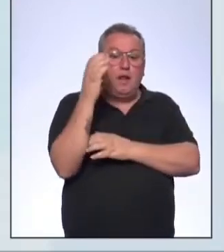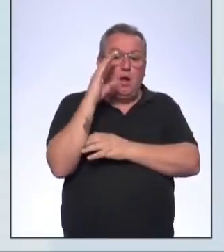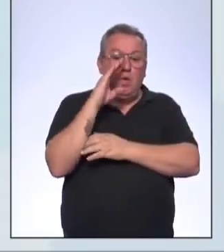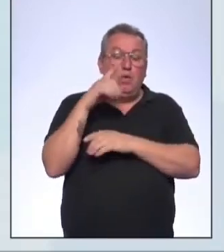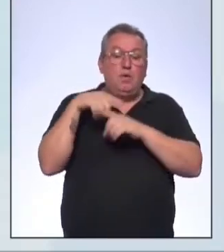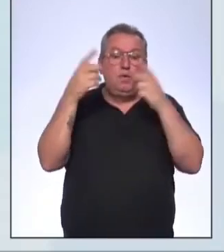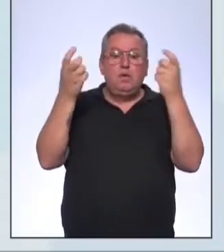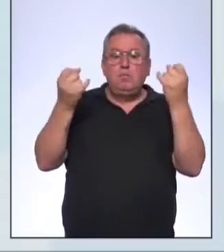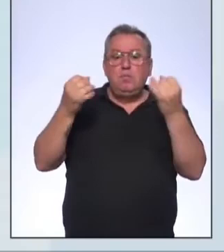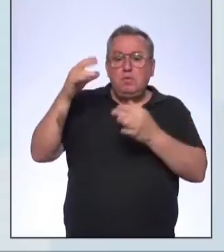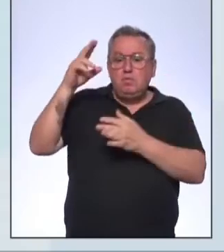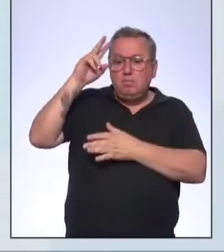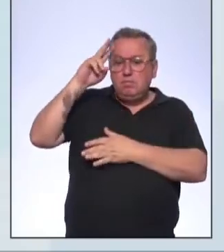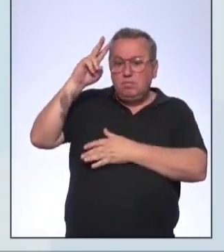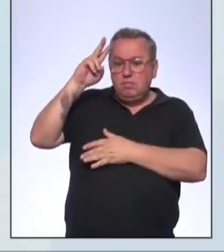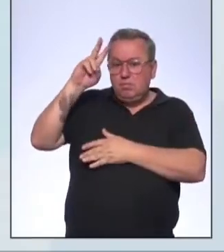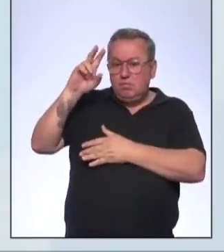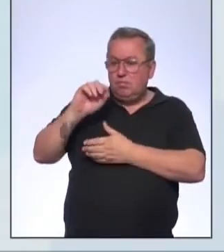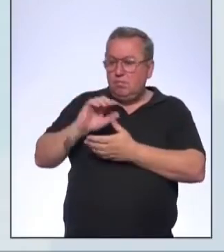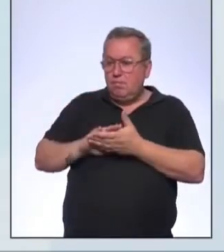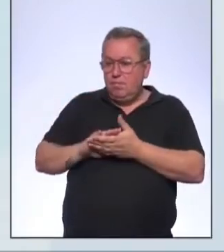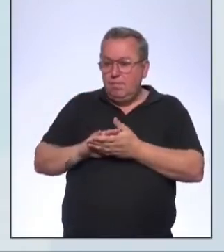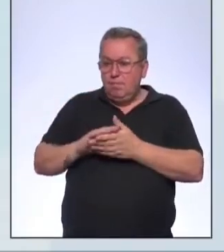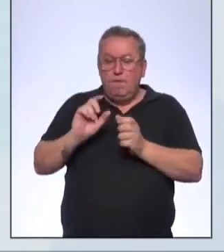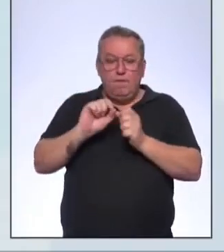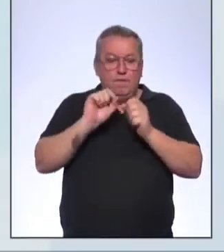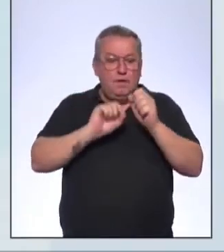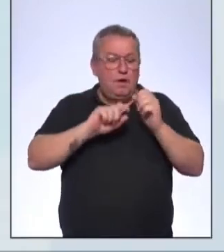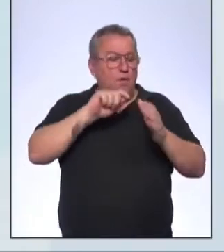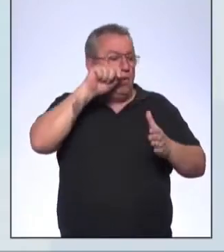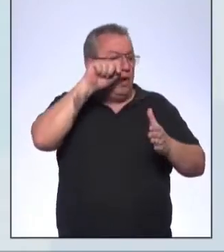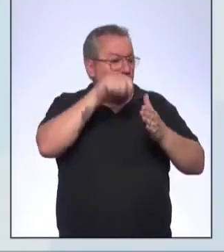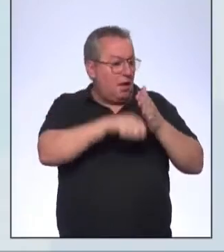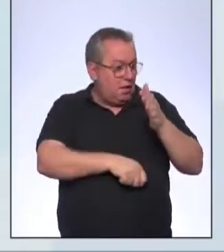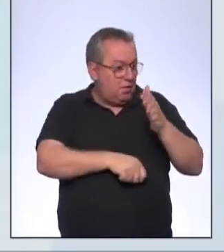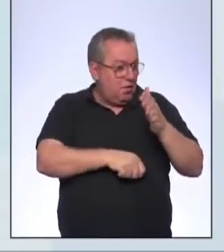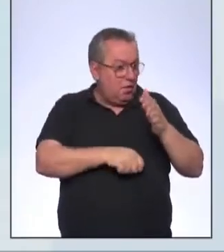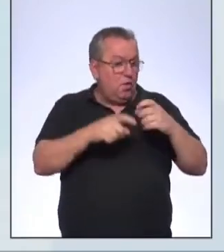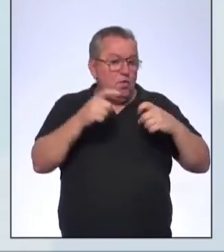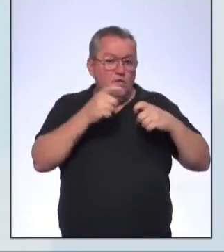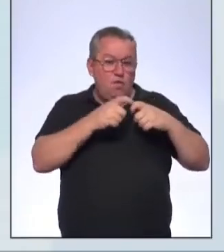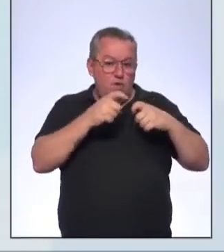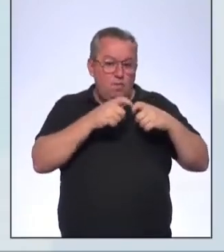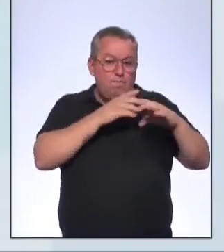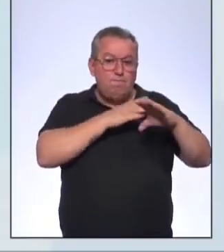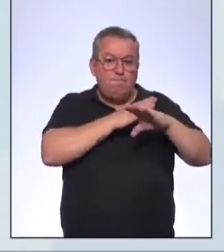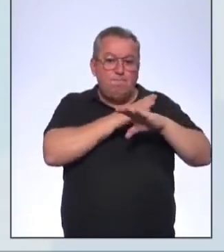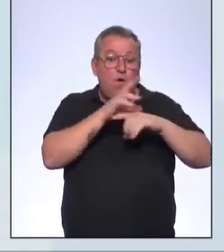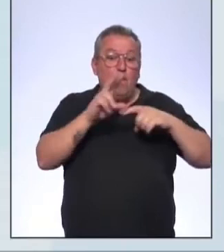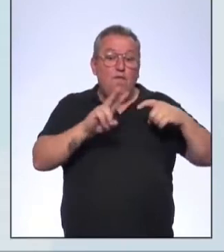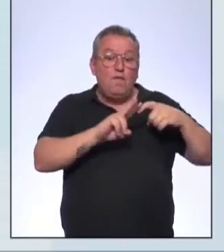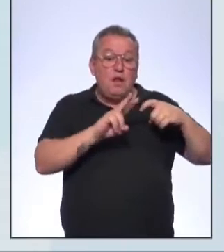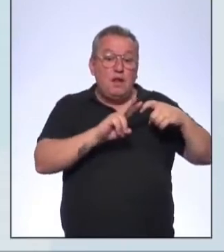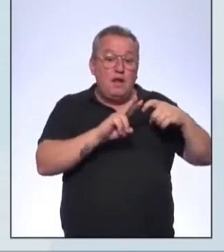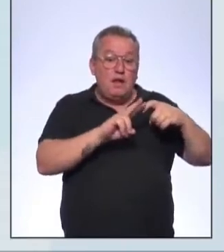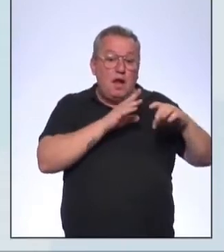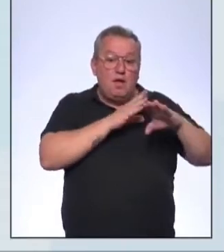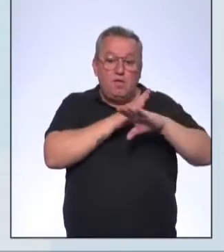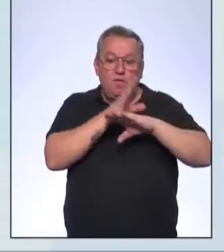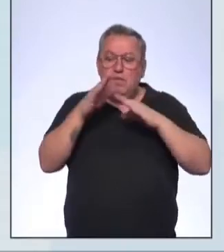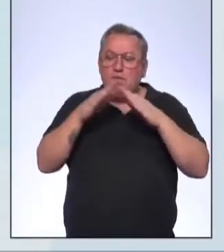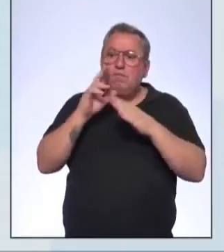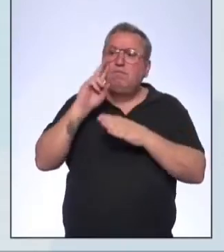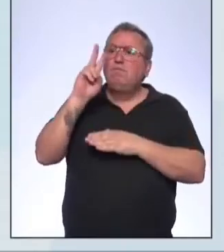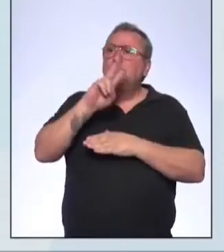e contaram a história e ela realizar um cadastro e um veterinário foi a casa delas para verificar como